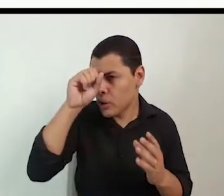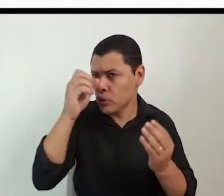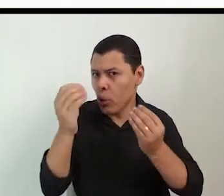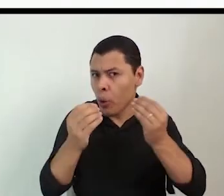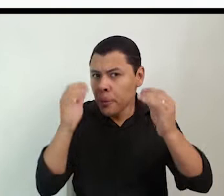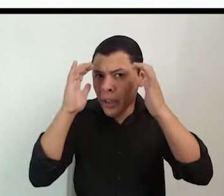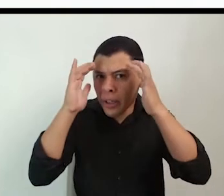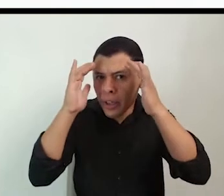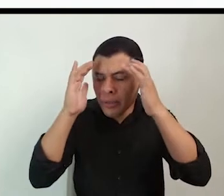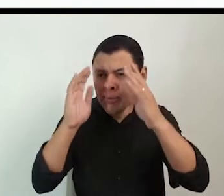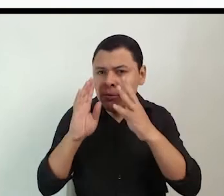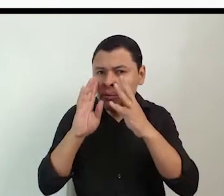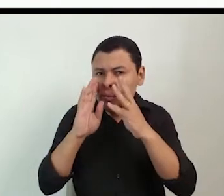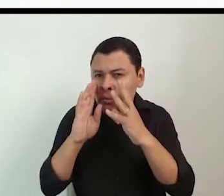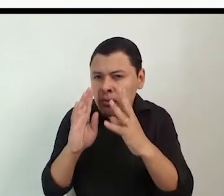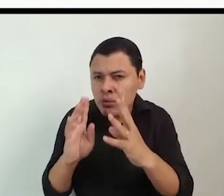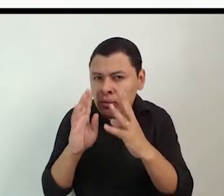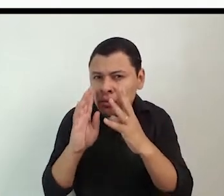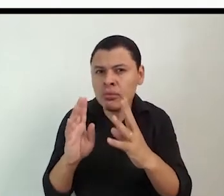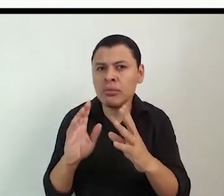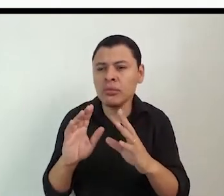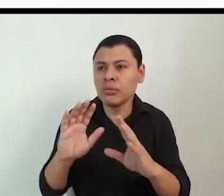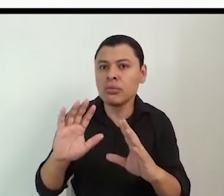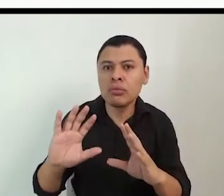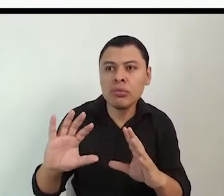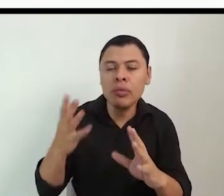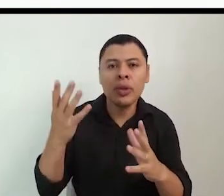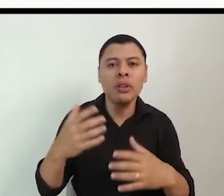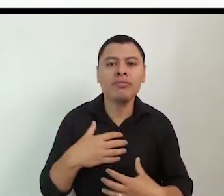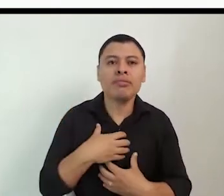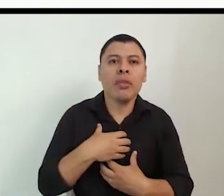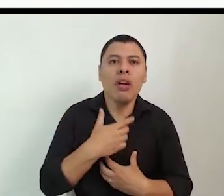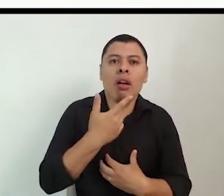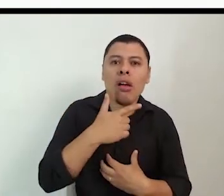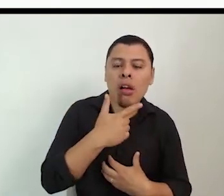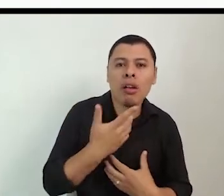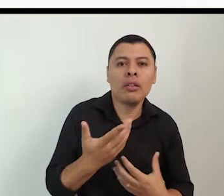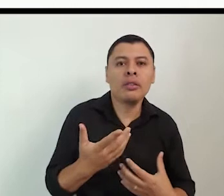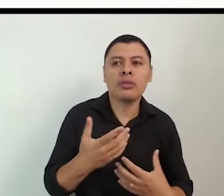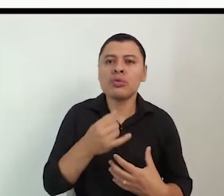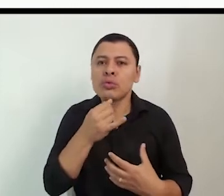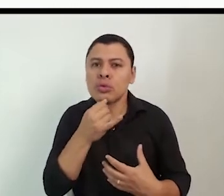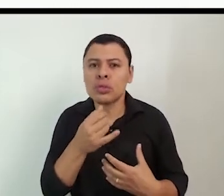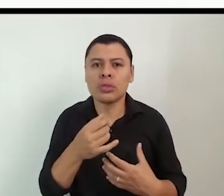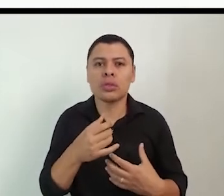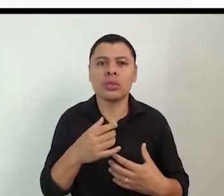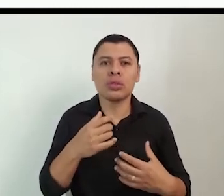dar atenção, como que vai reagir o humor e como que vai fazer as funções